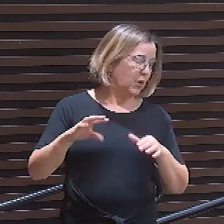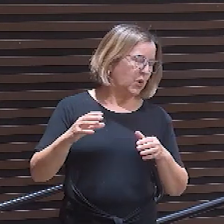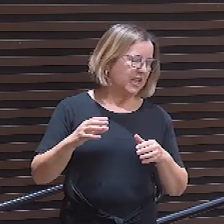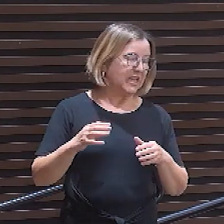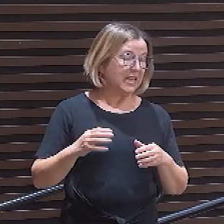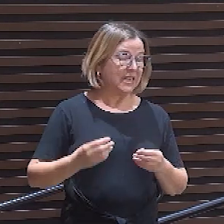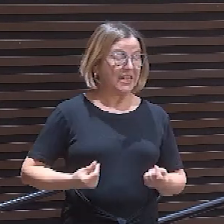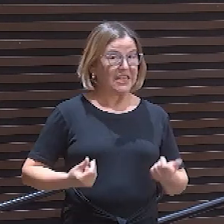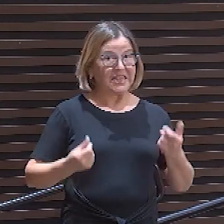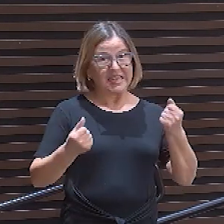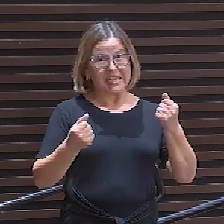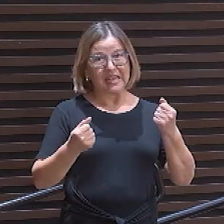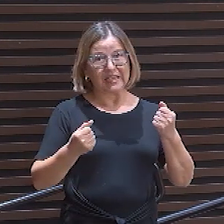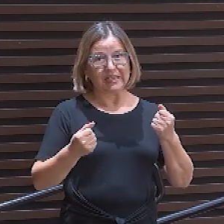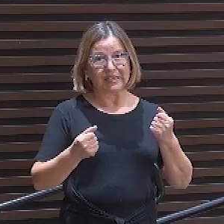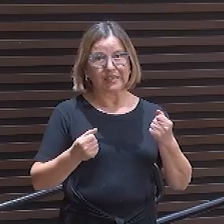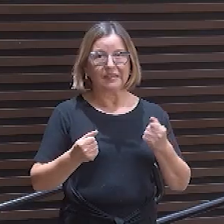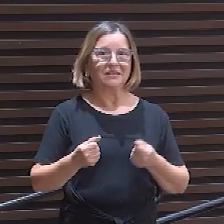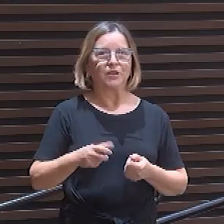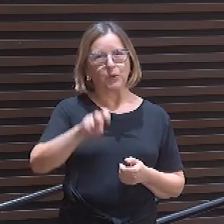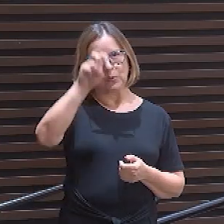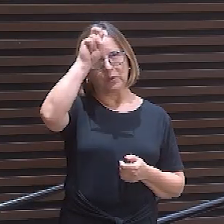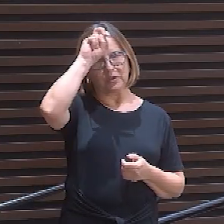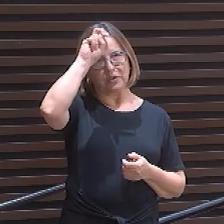o galardão.